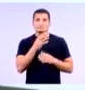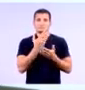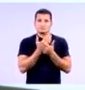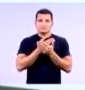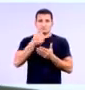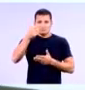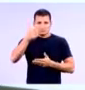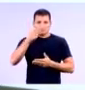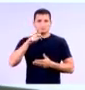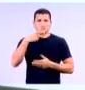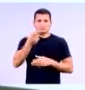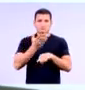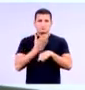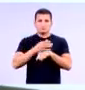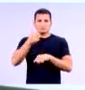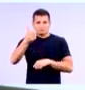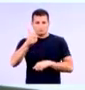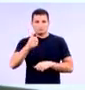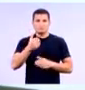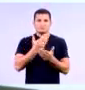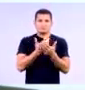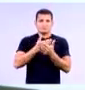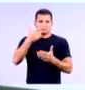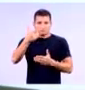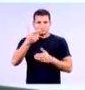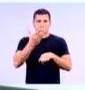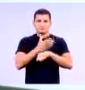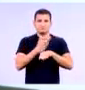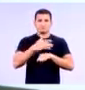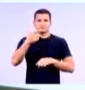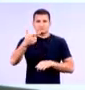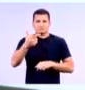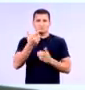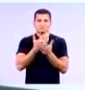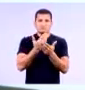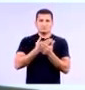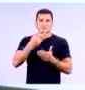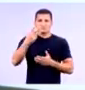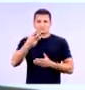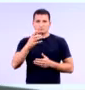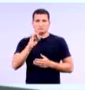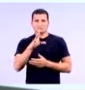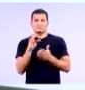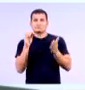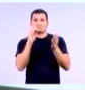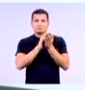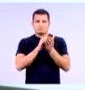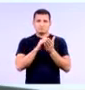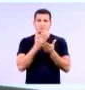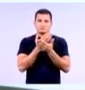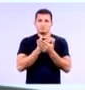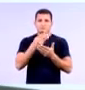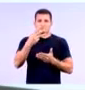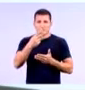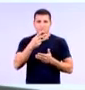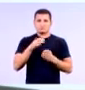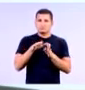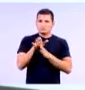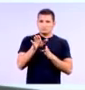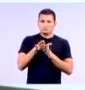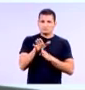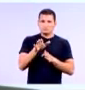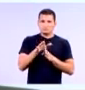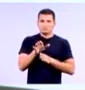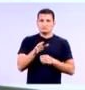depois a atividade 1. A aula 2, a atividade 2. A aula 3 só foi publicada a aula 3. As dicas